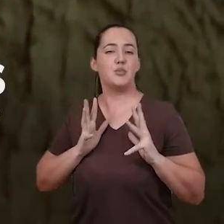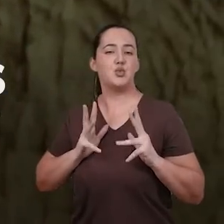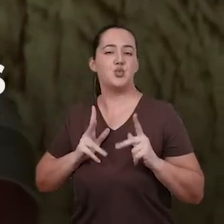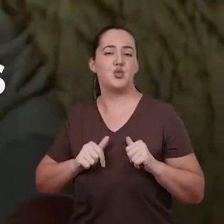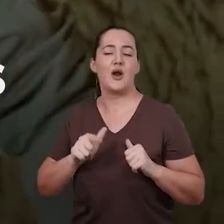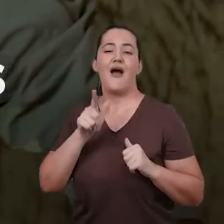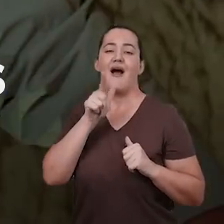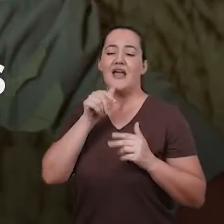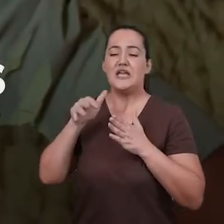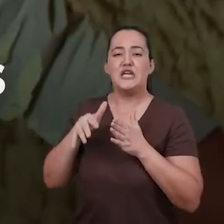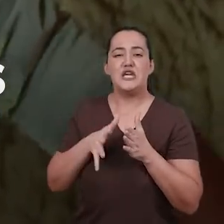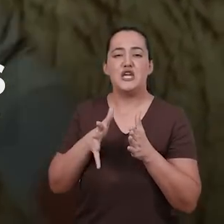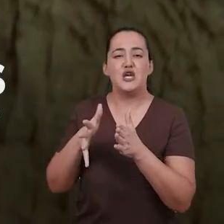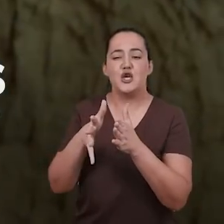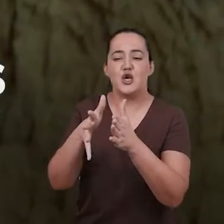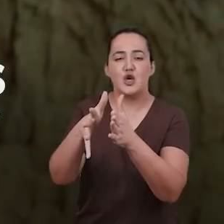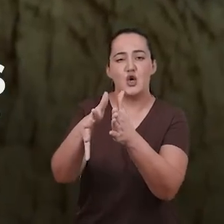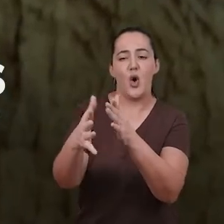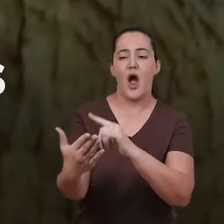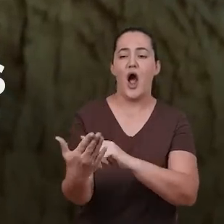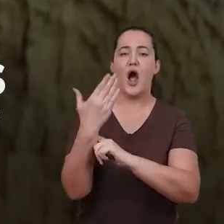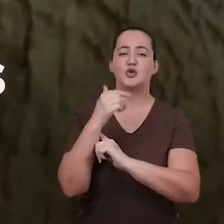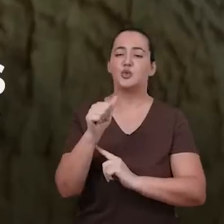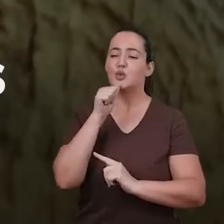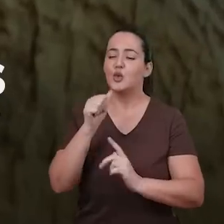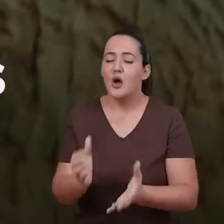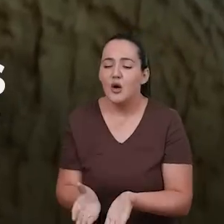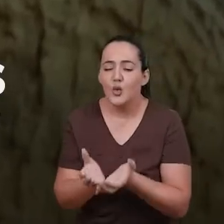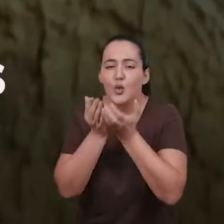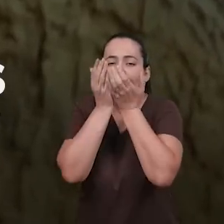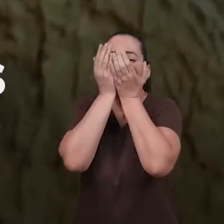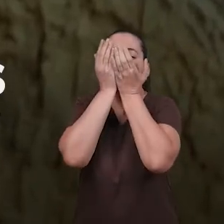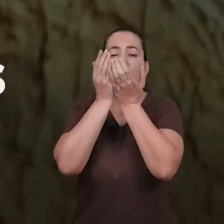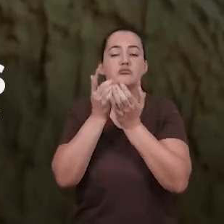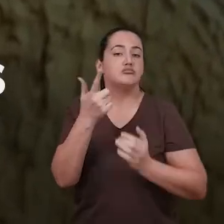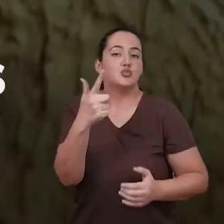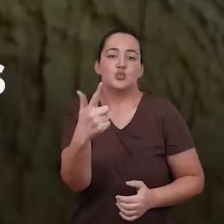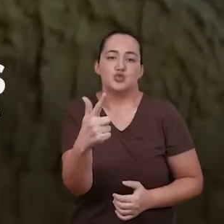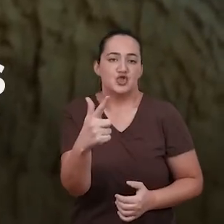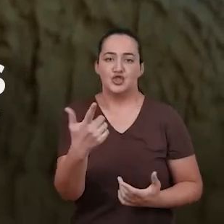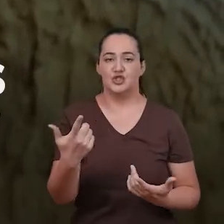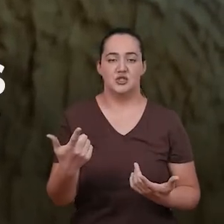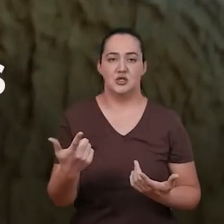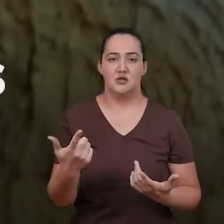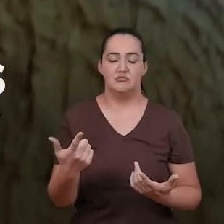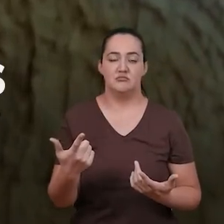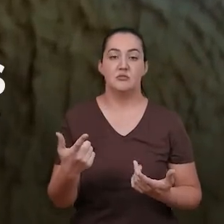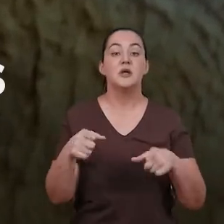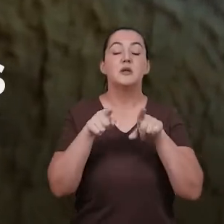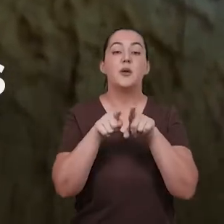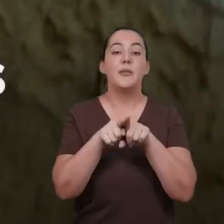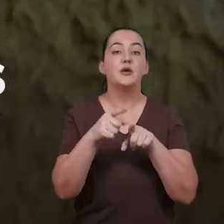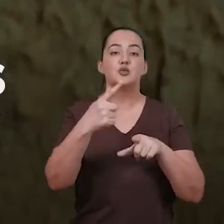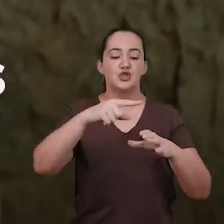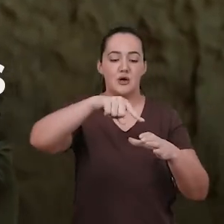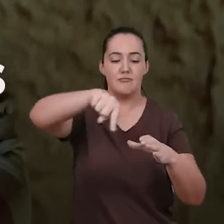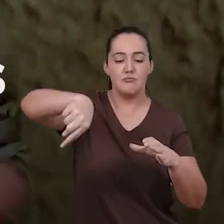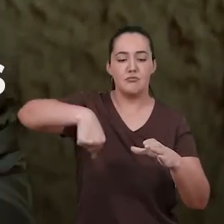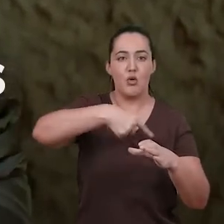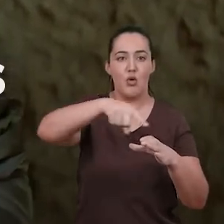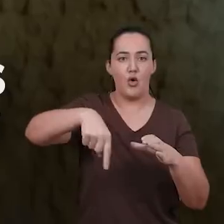no sentido de um rio que passe, que abasteça esse lugar com uma água ou uma fonte. Eles não tinham aqui